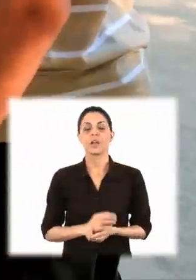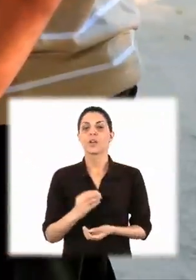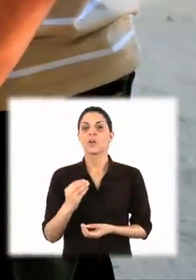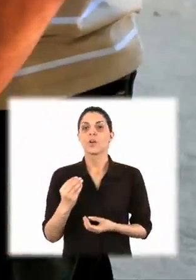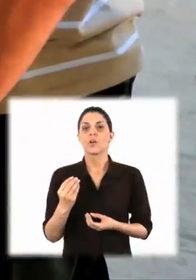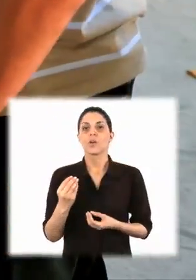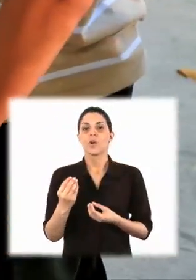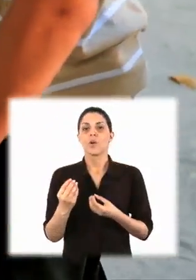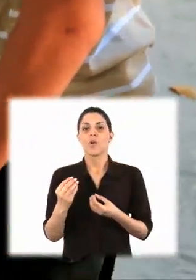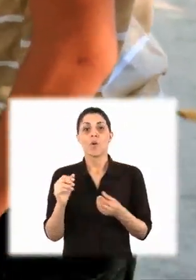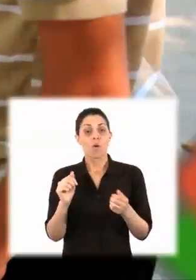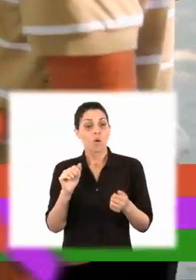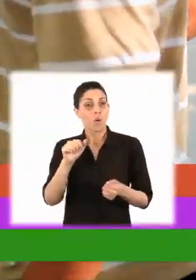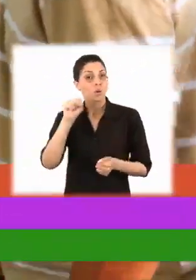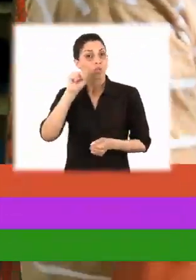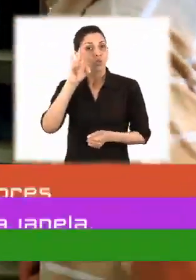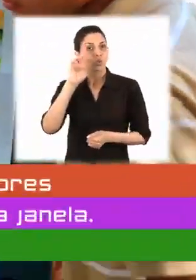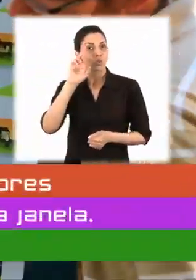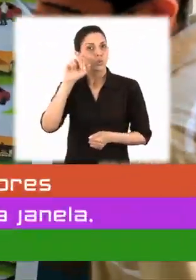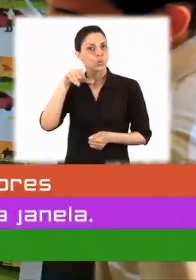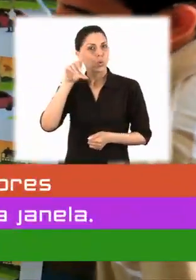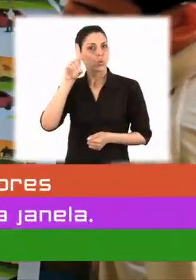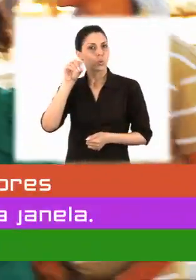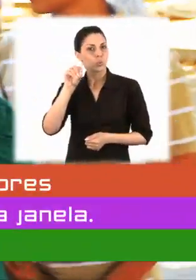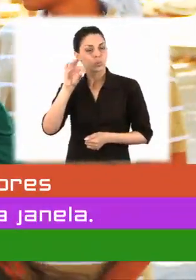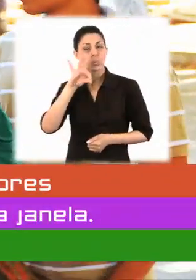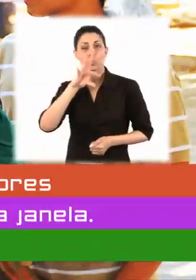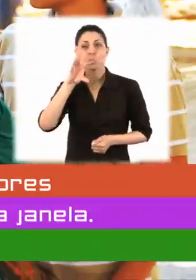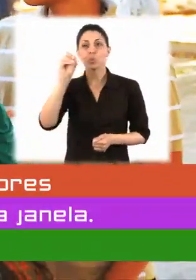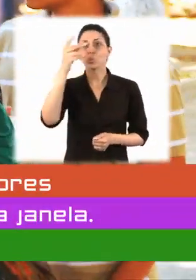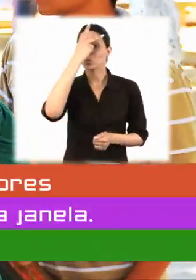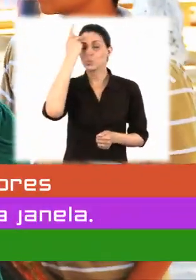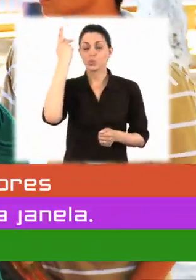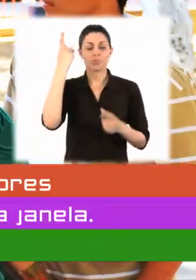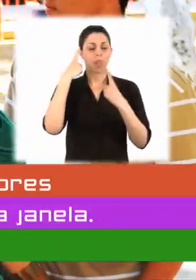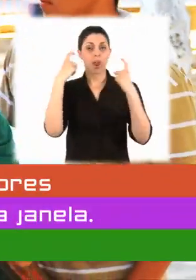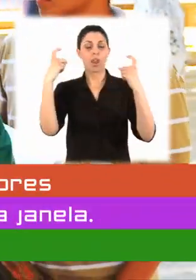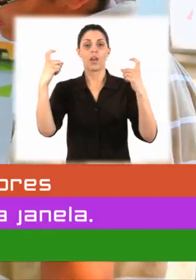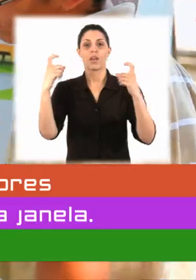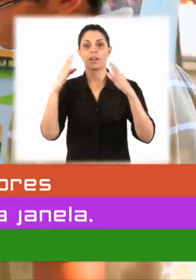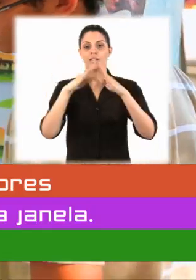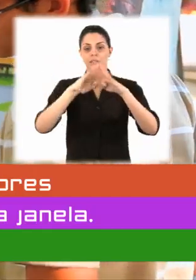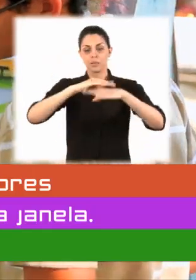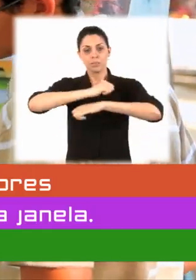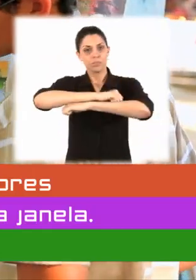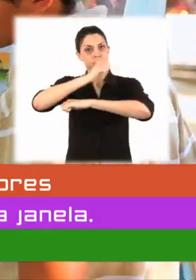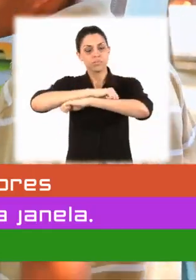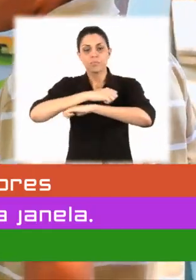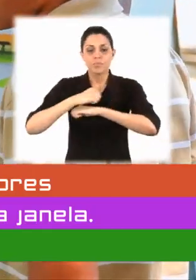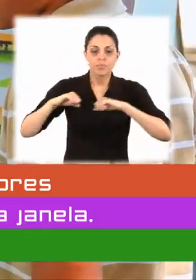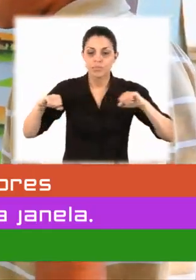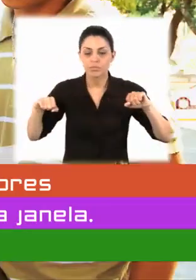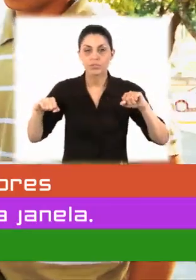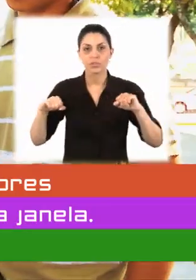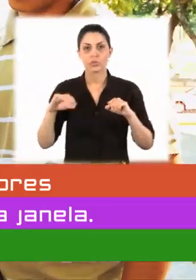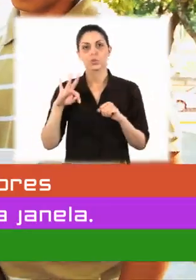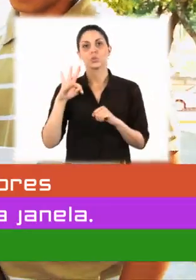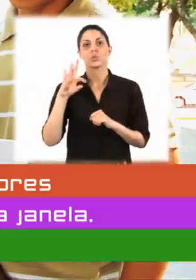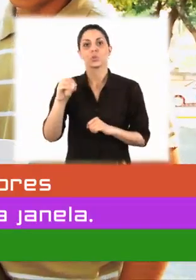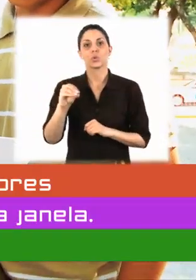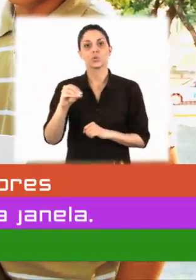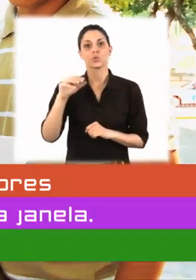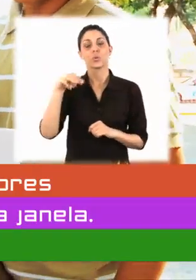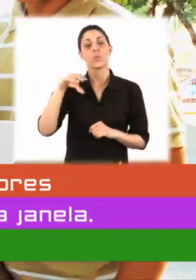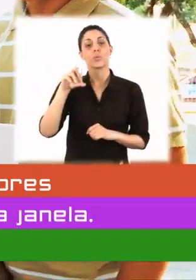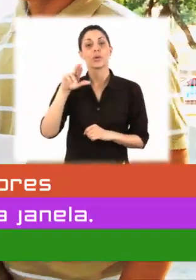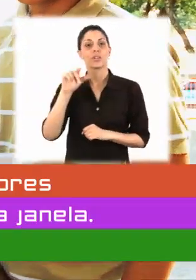foi: com o estrondo, todos os moradores da casa abriu sua janela. Todos os